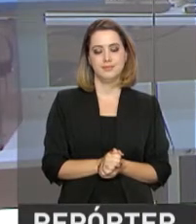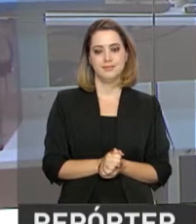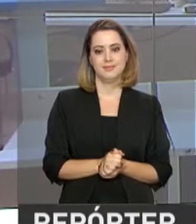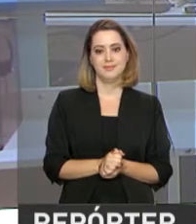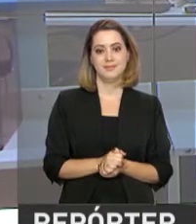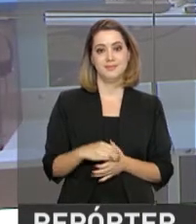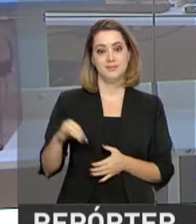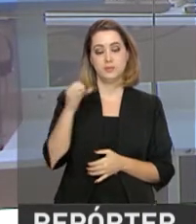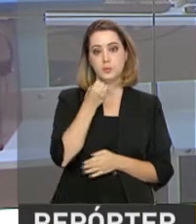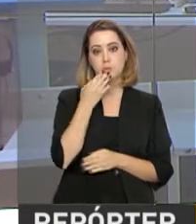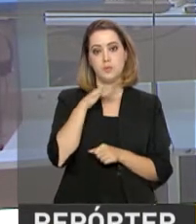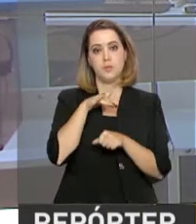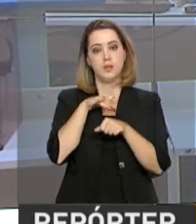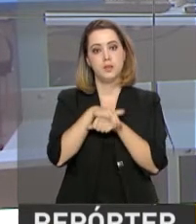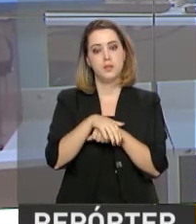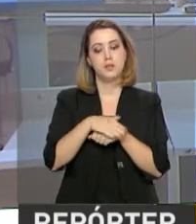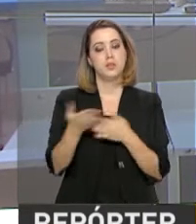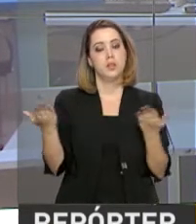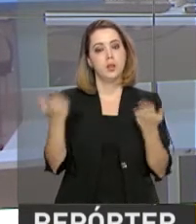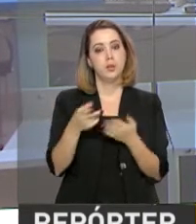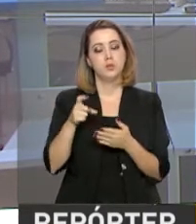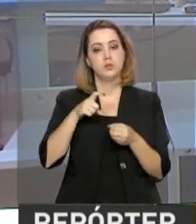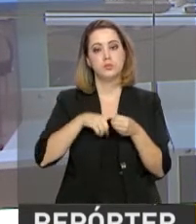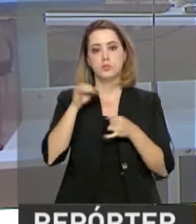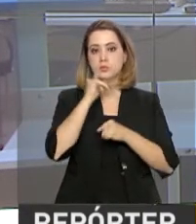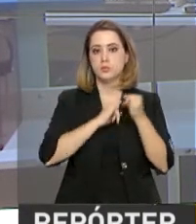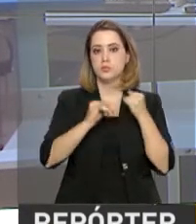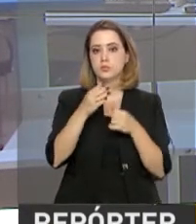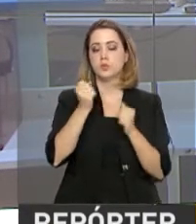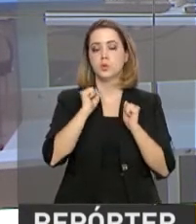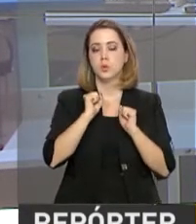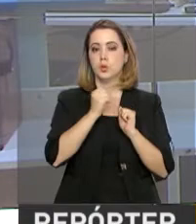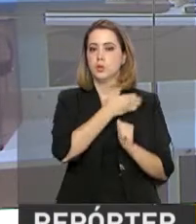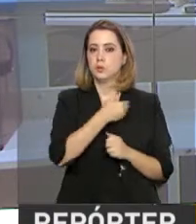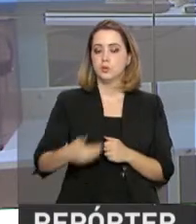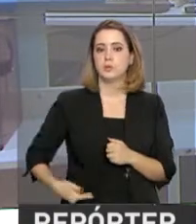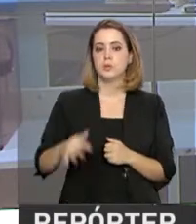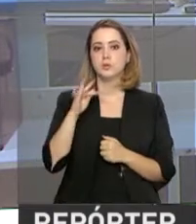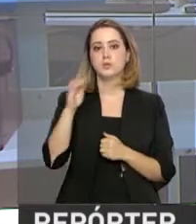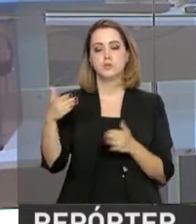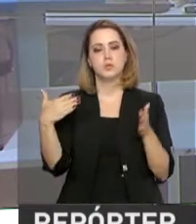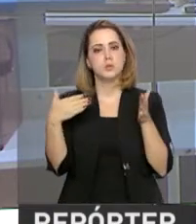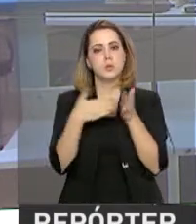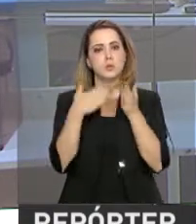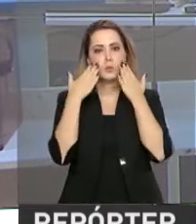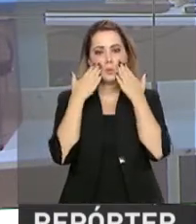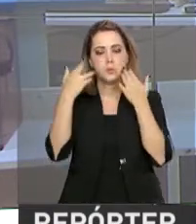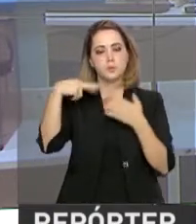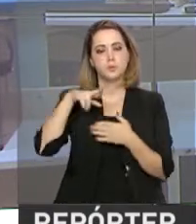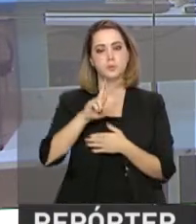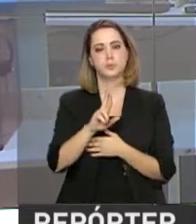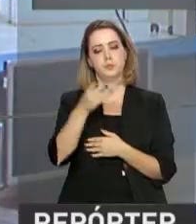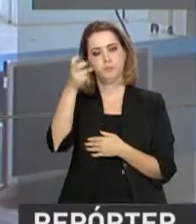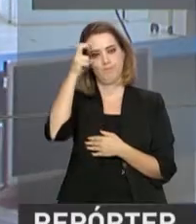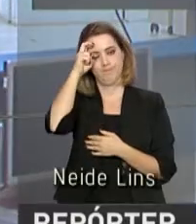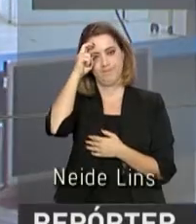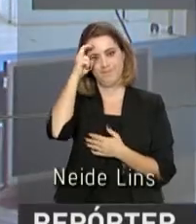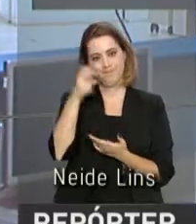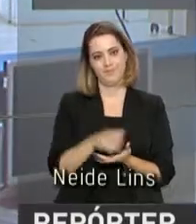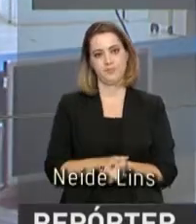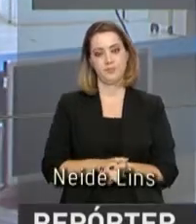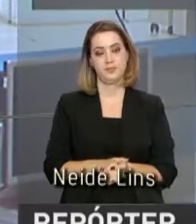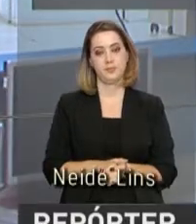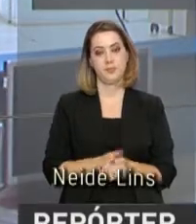olá boa noite estamos de volta com as notícias do governo federal na última edição do repórter nbr desta quinta feira